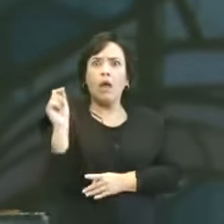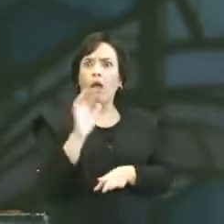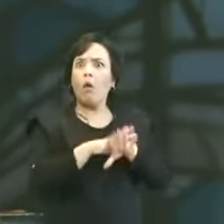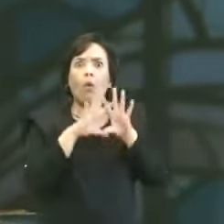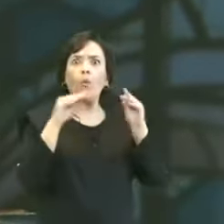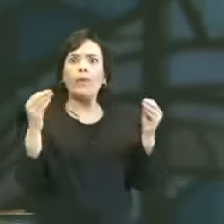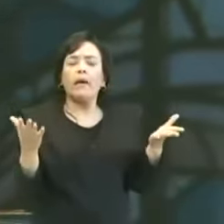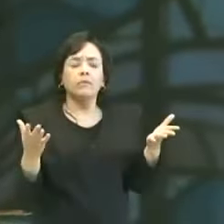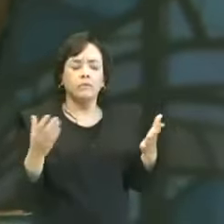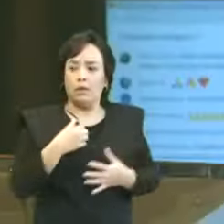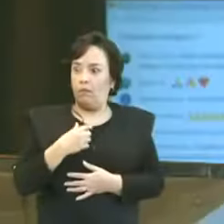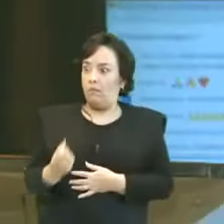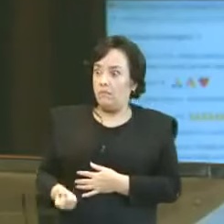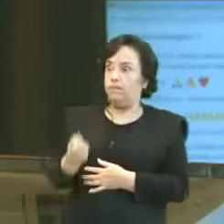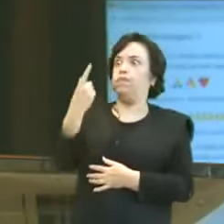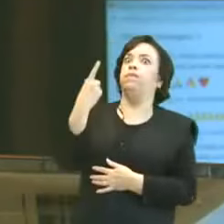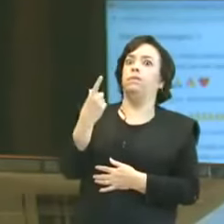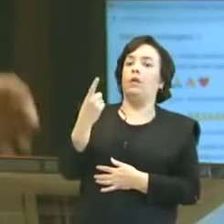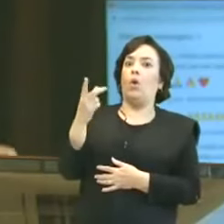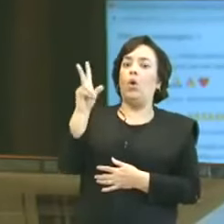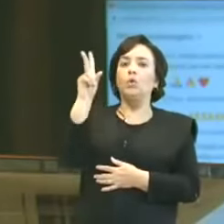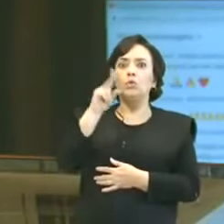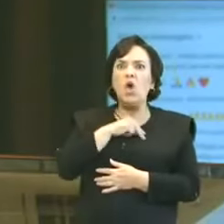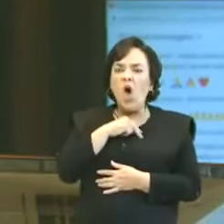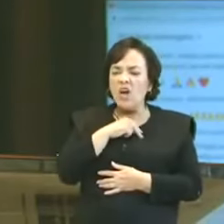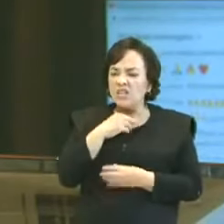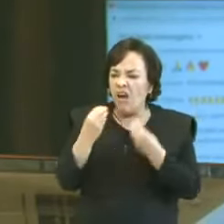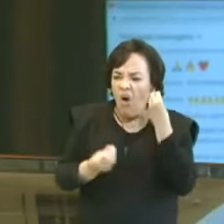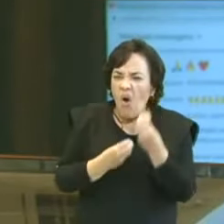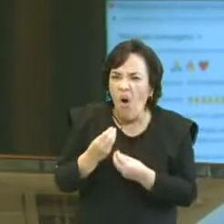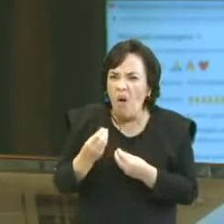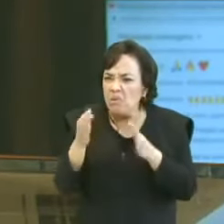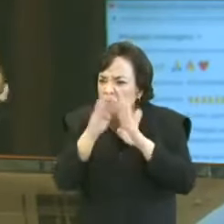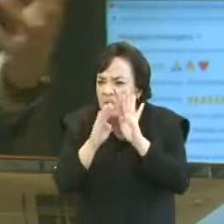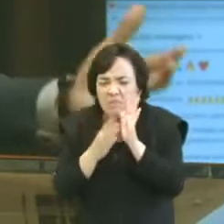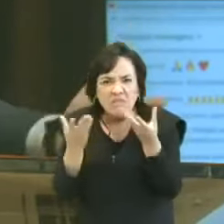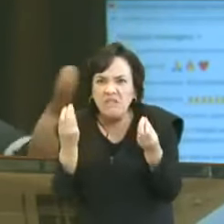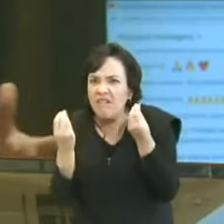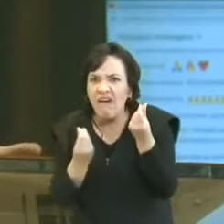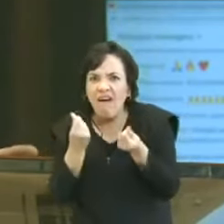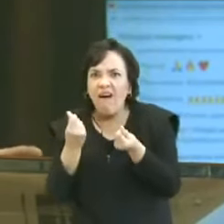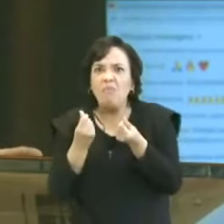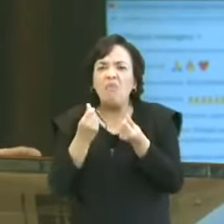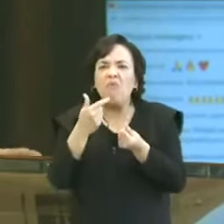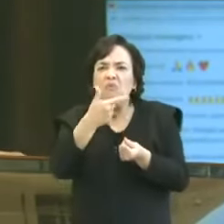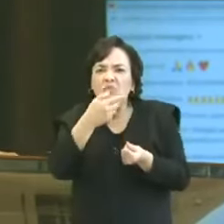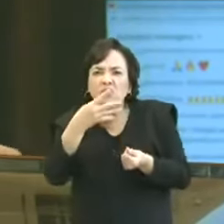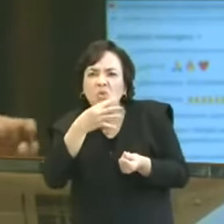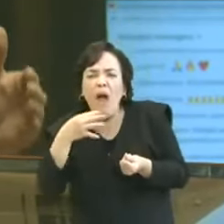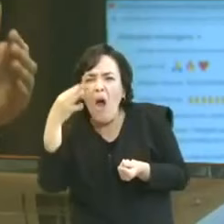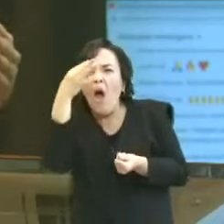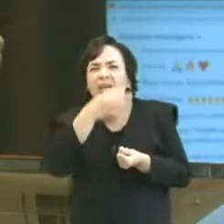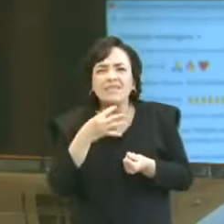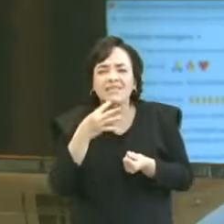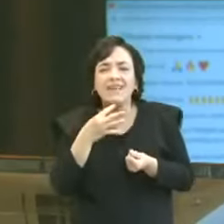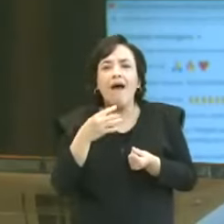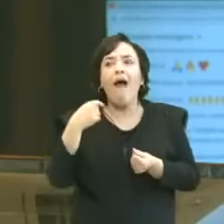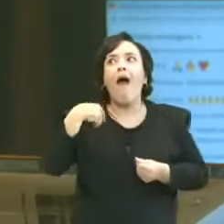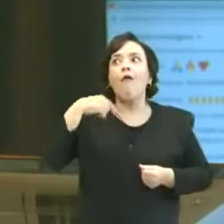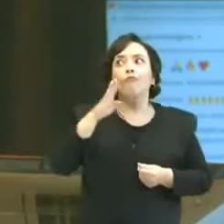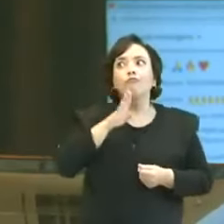aquele testemunho e falei, meu Deus, que movimento é esse? E depois eu conheci esse movimento que prega